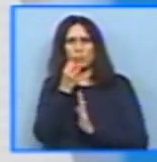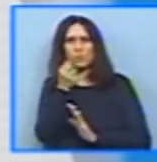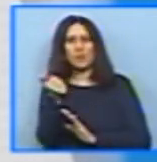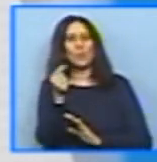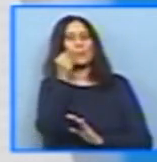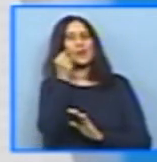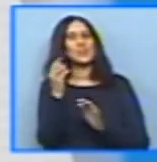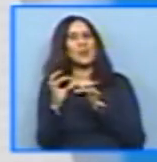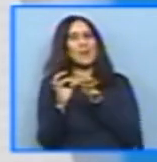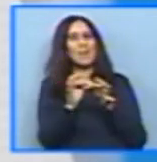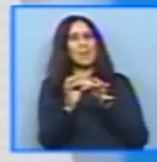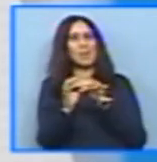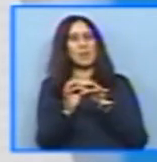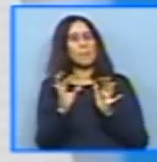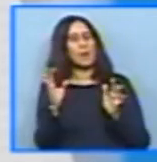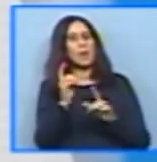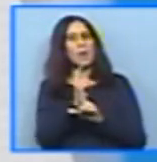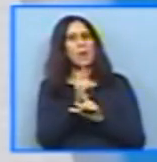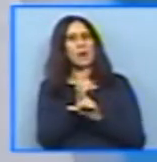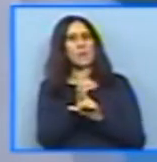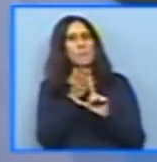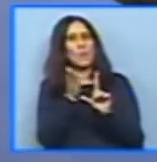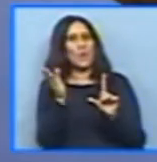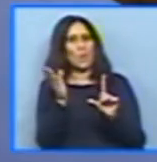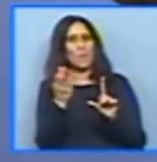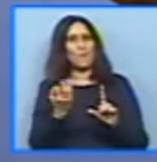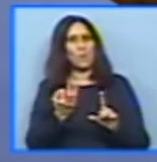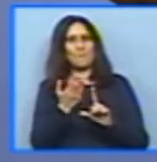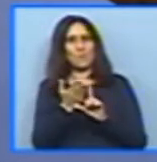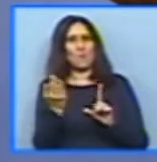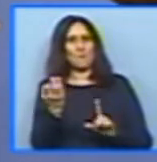isso estava fora